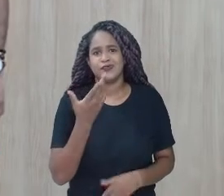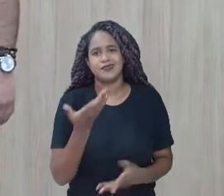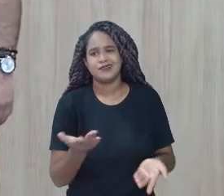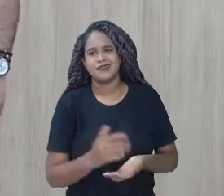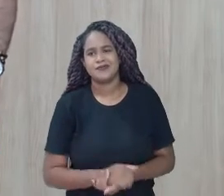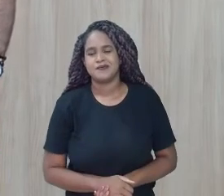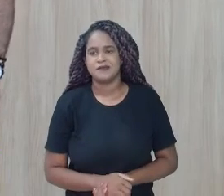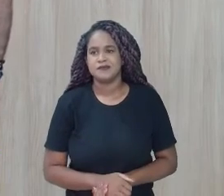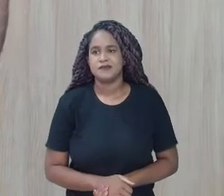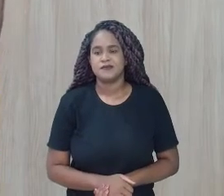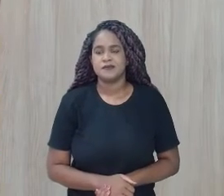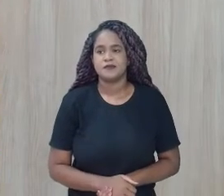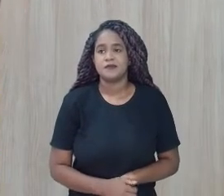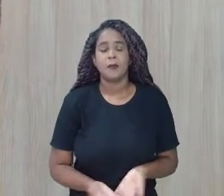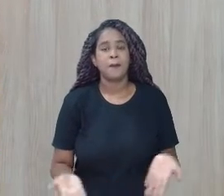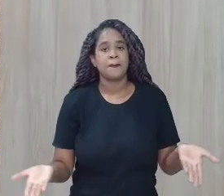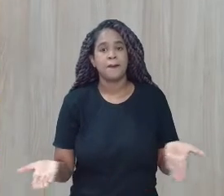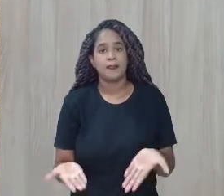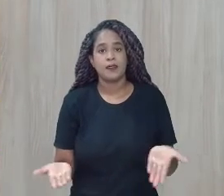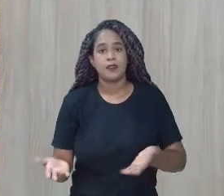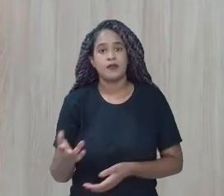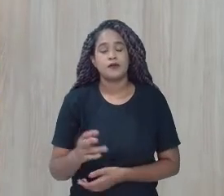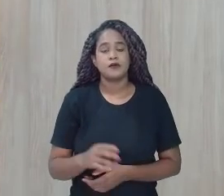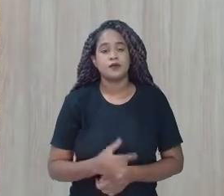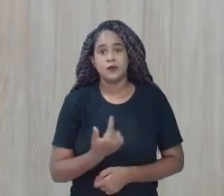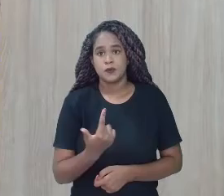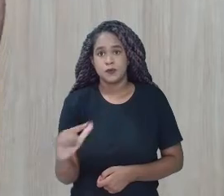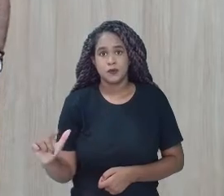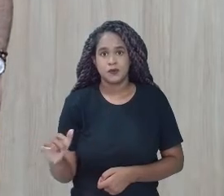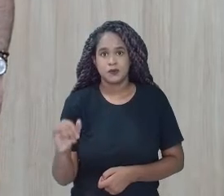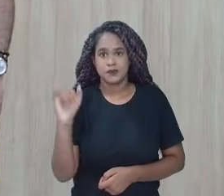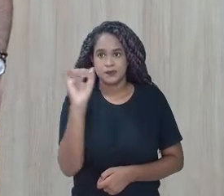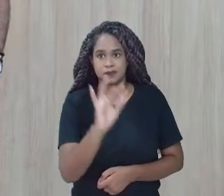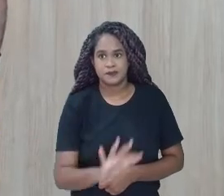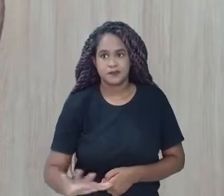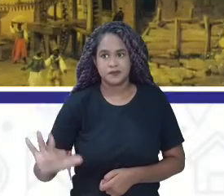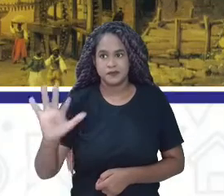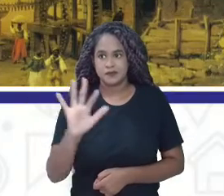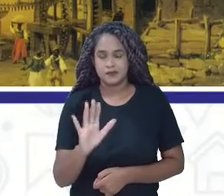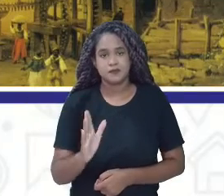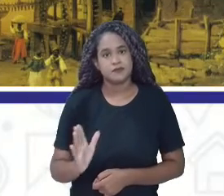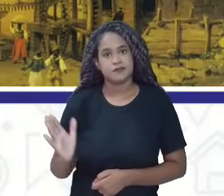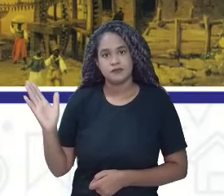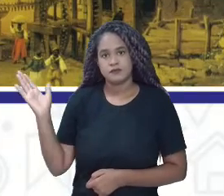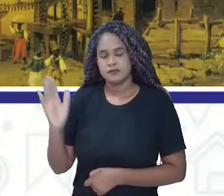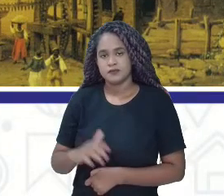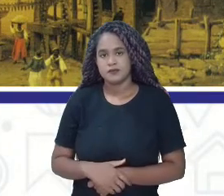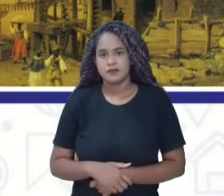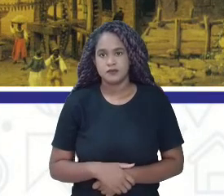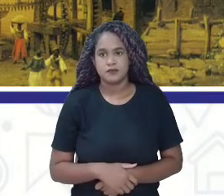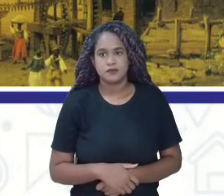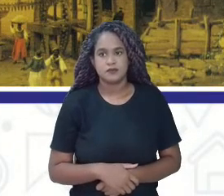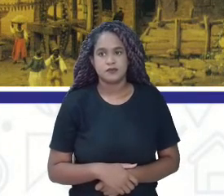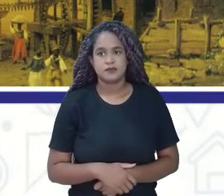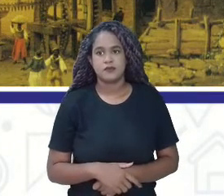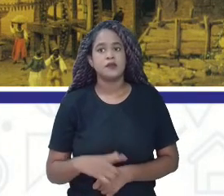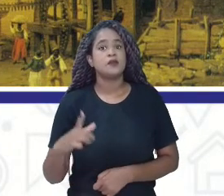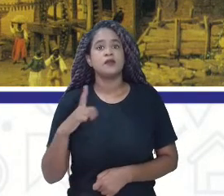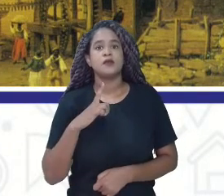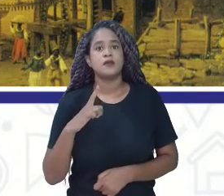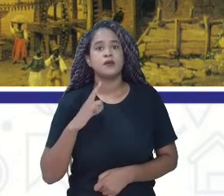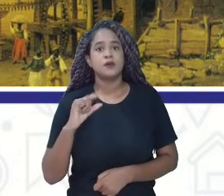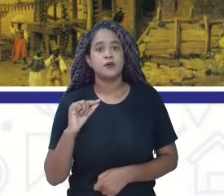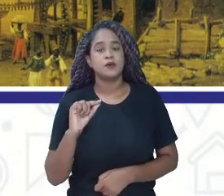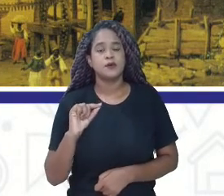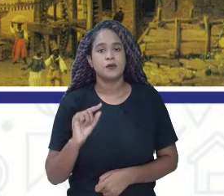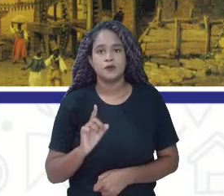né? Então vamos ver outra imagem, né? Essa imagem aqui, ó. Aqui o que é que a gente tem? Ó, observa